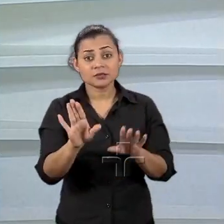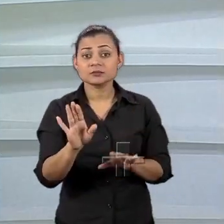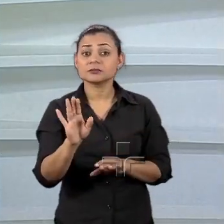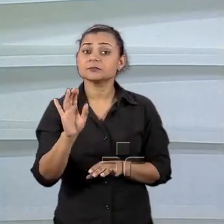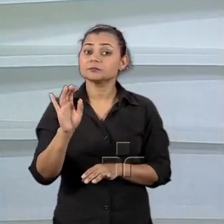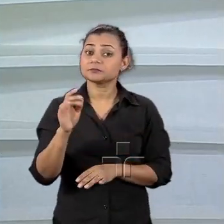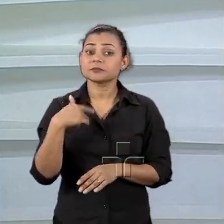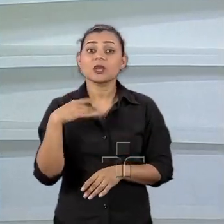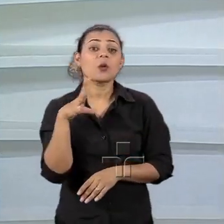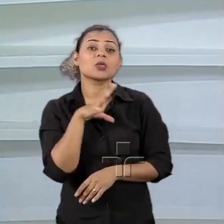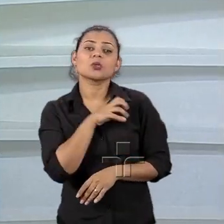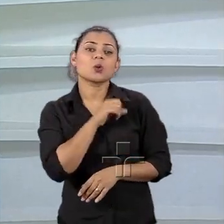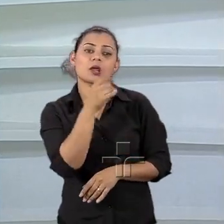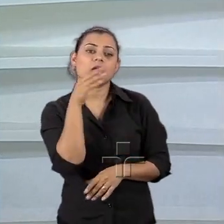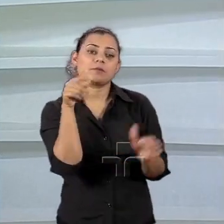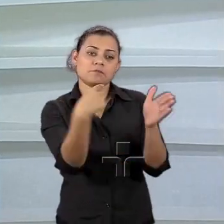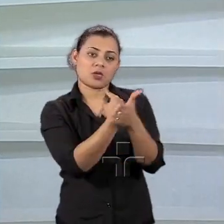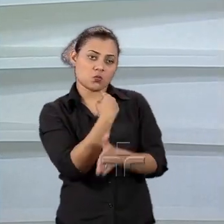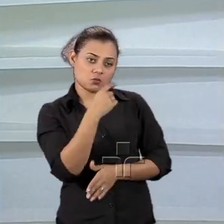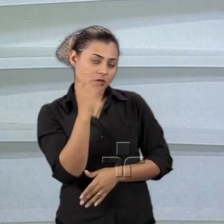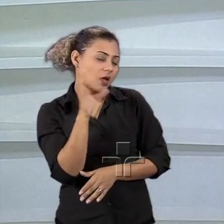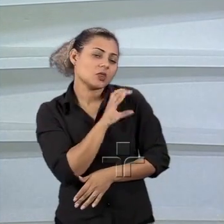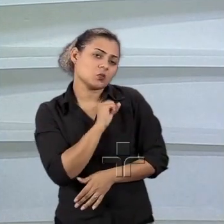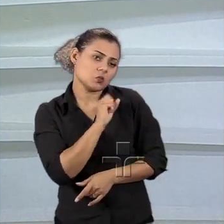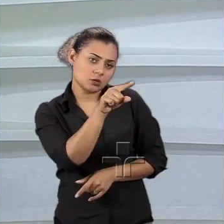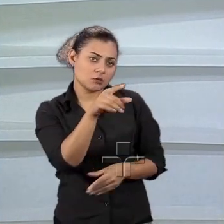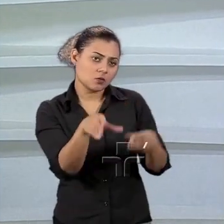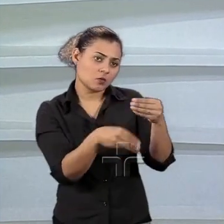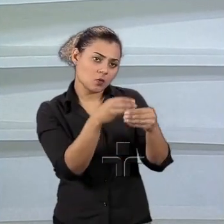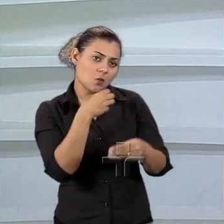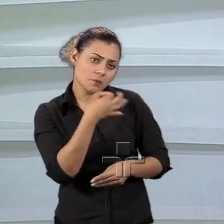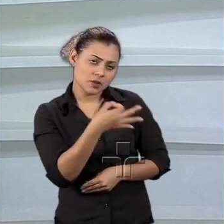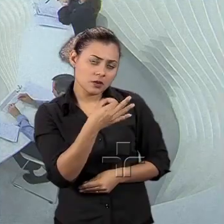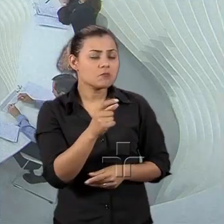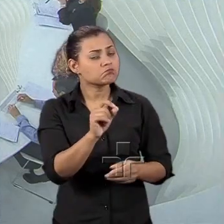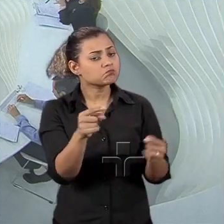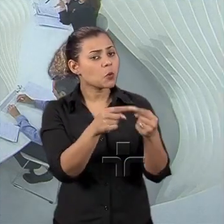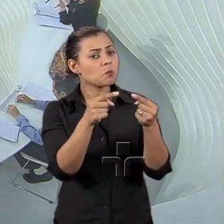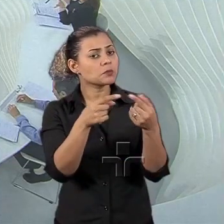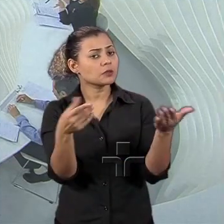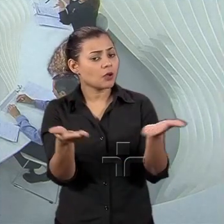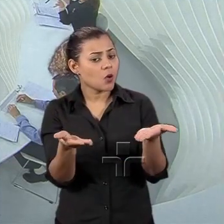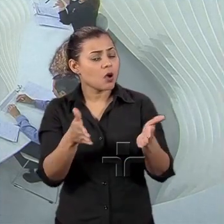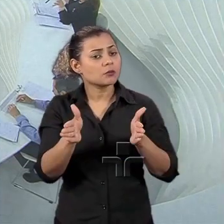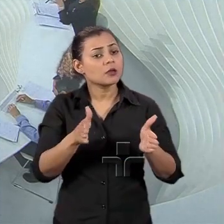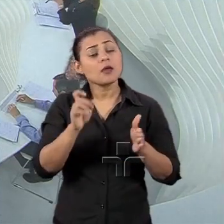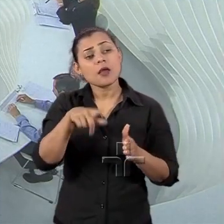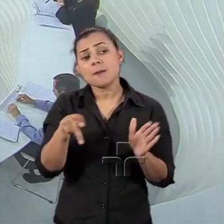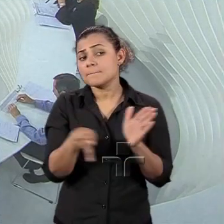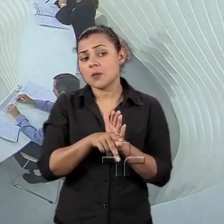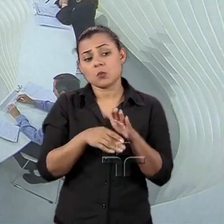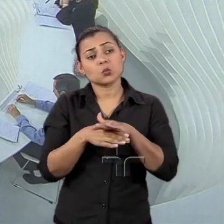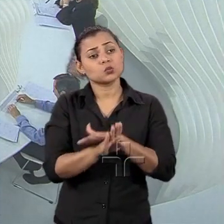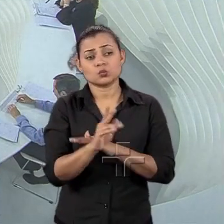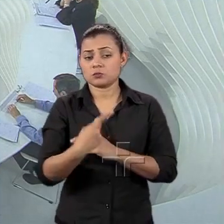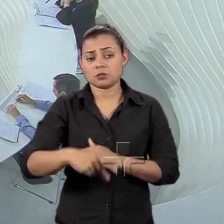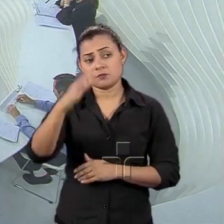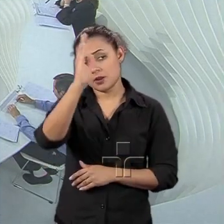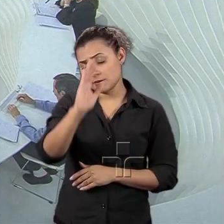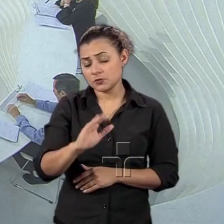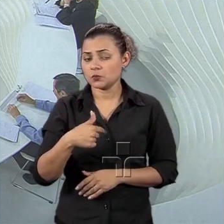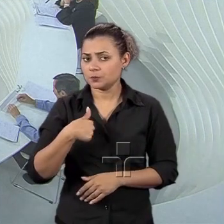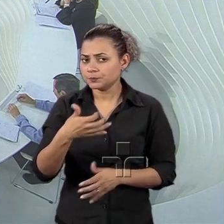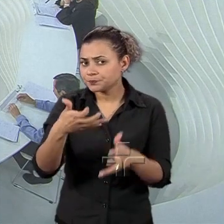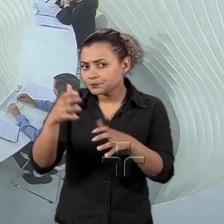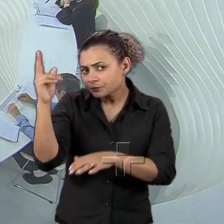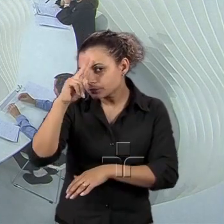muitas críticas em tempo de eleição. E acho ela muito apropriada e é o costume brasileiro. Eu quero só lembrar